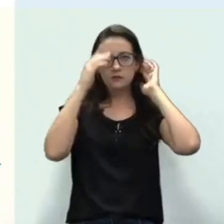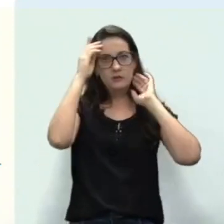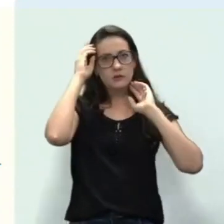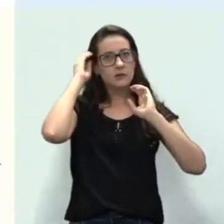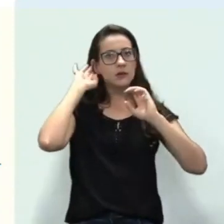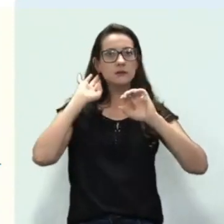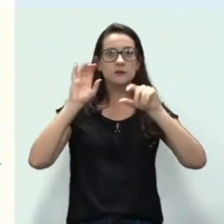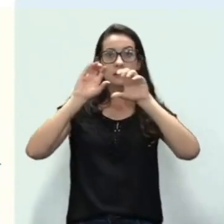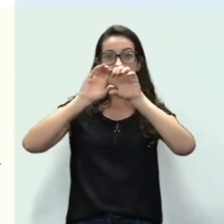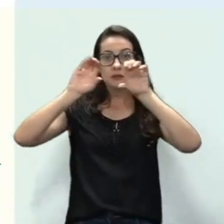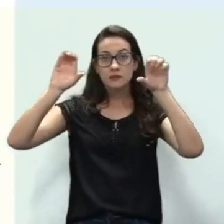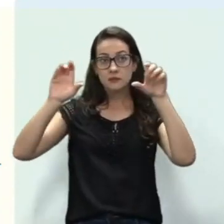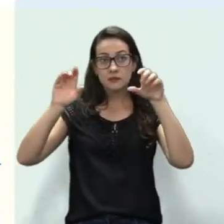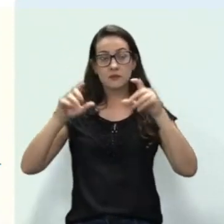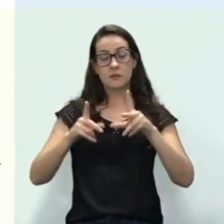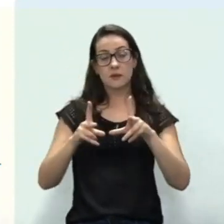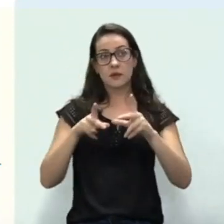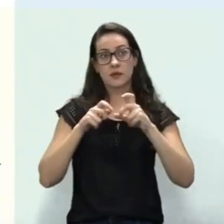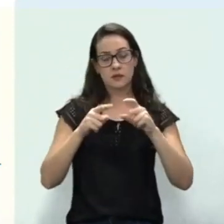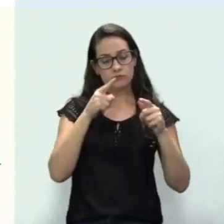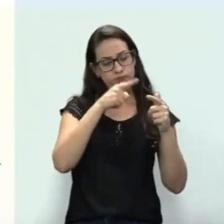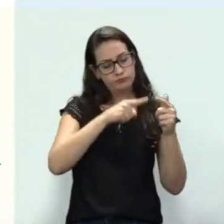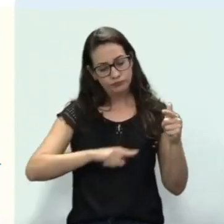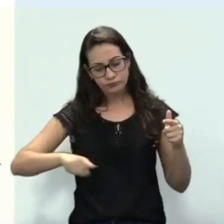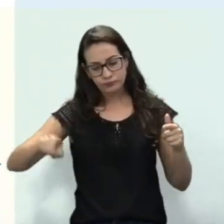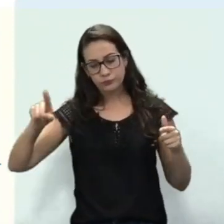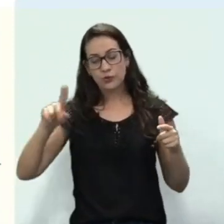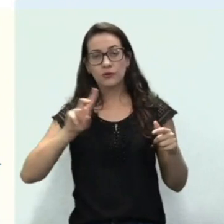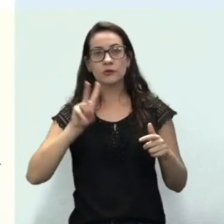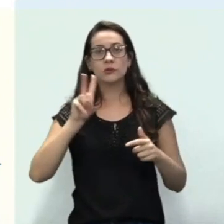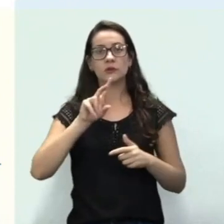vamos deslocar, então, um valor AL.